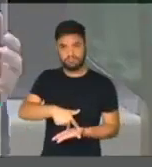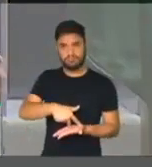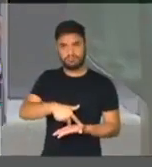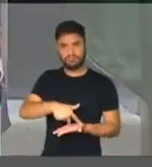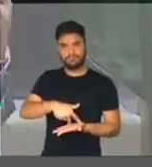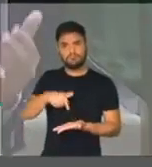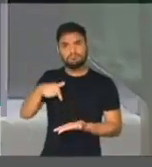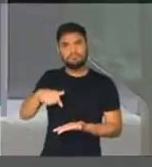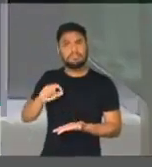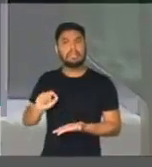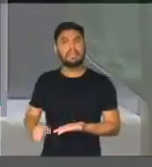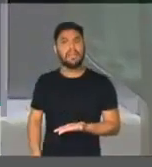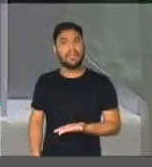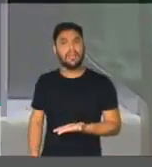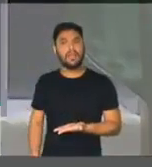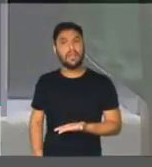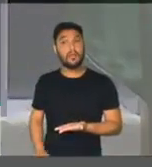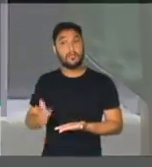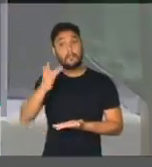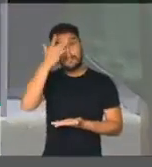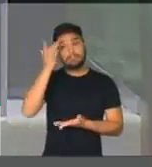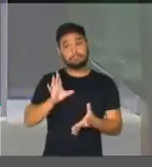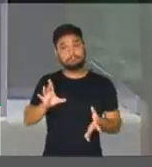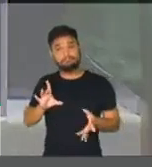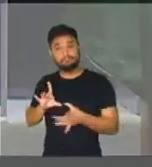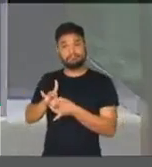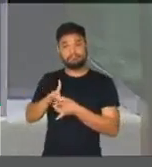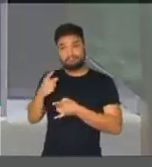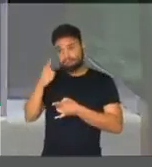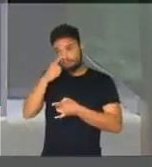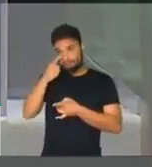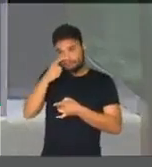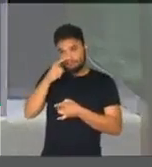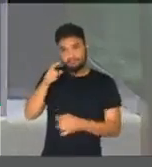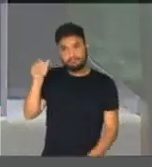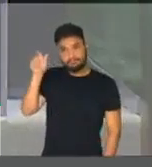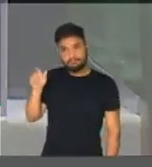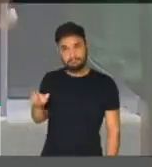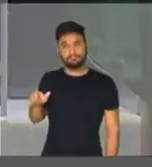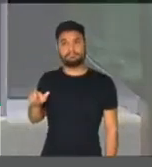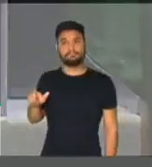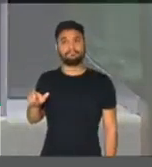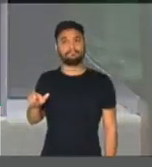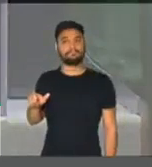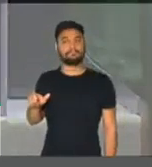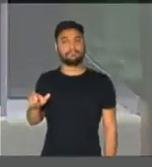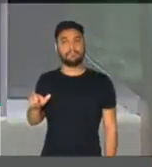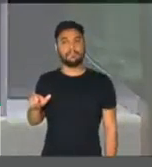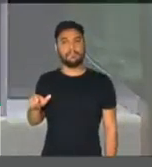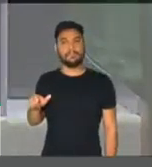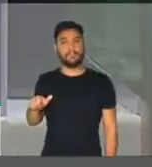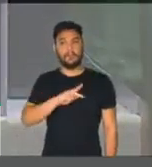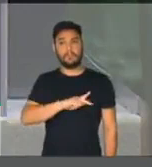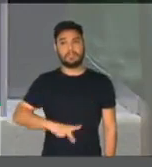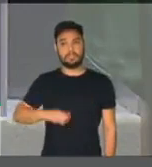um dos porta-vozes mais próximos, mais íntimos, do presidente